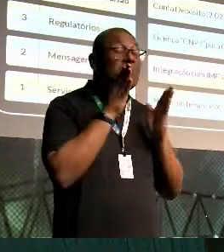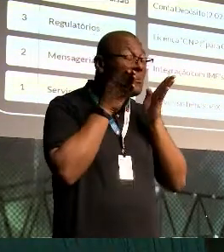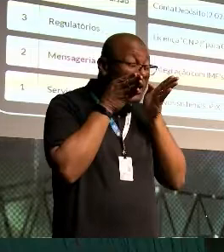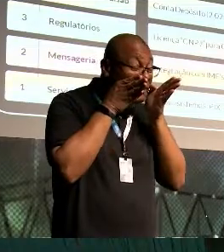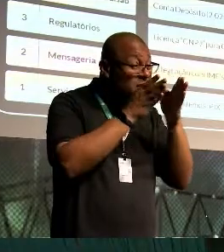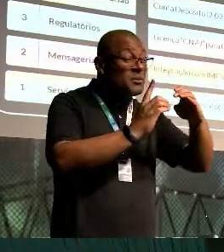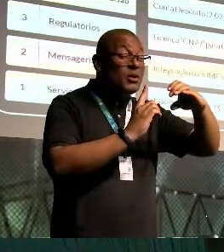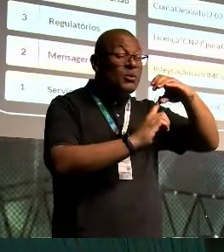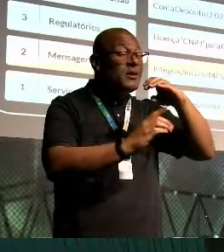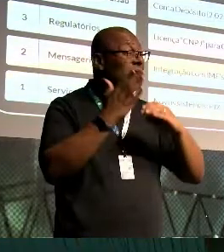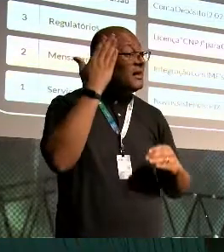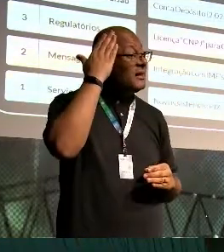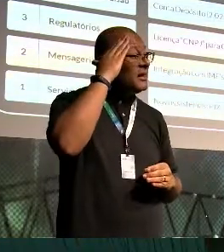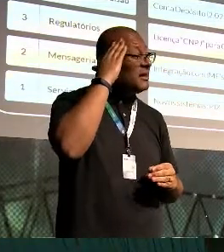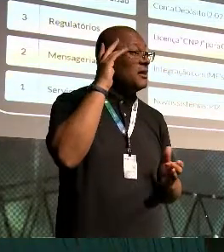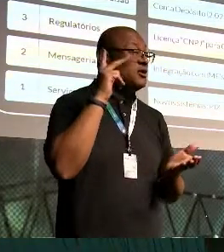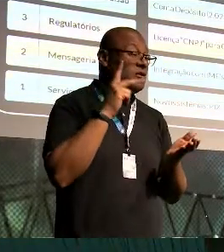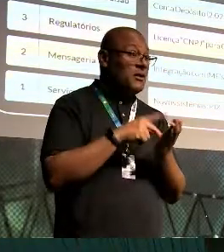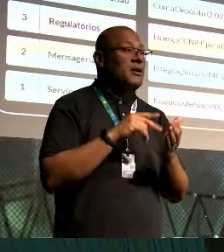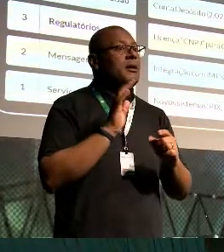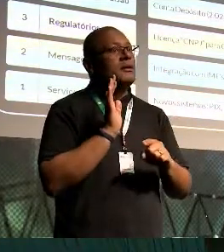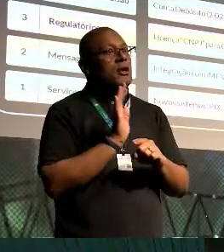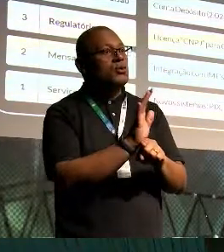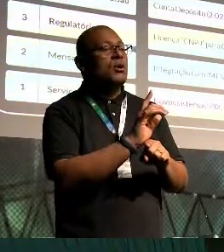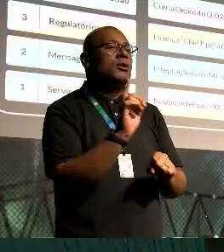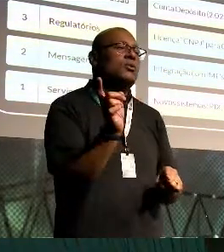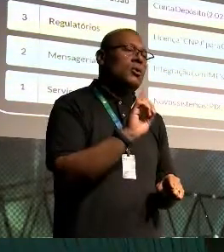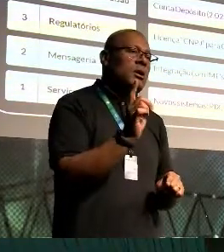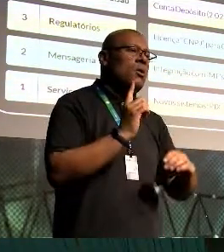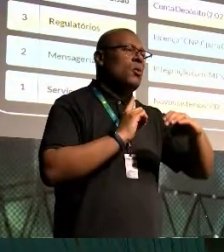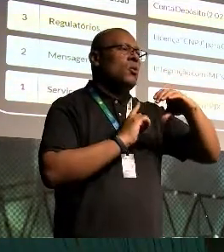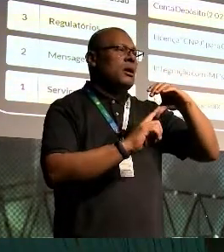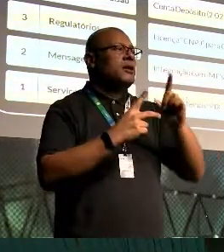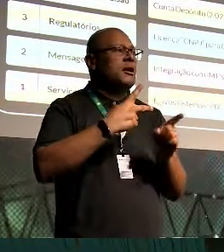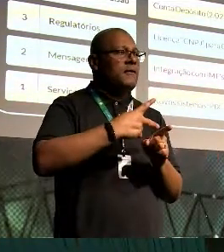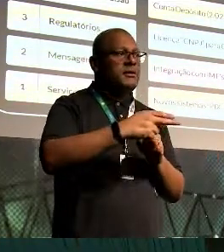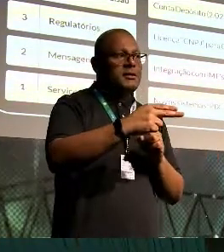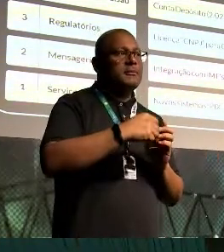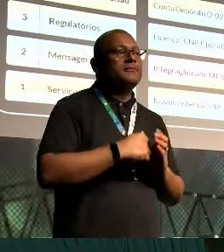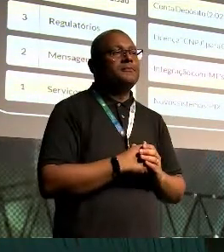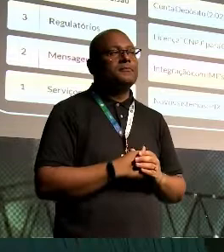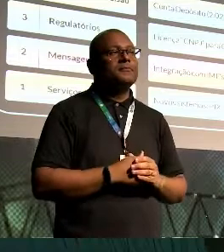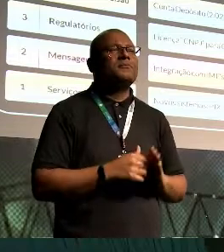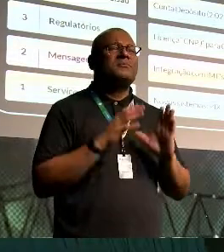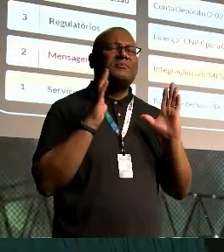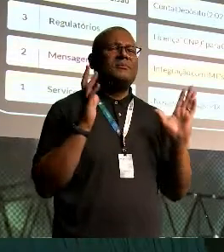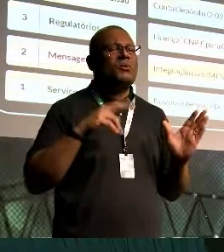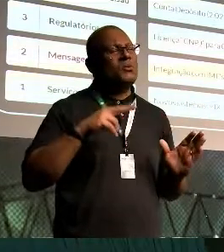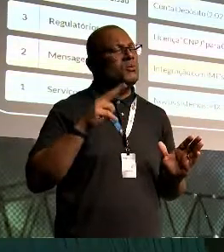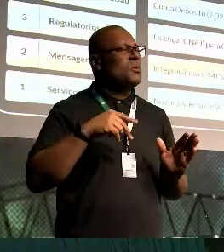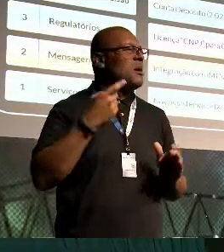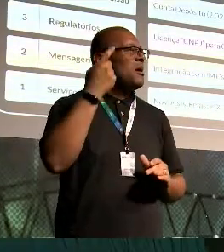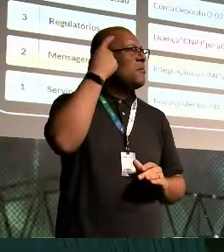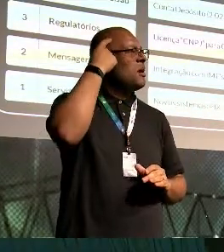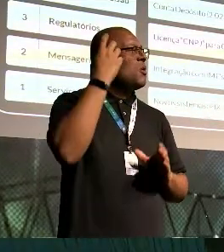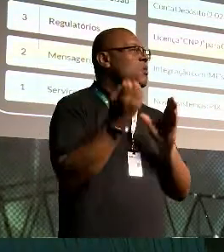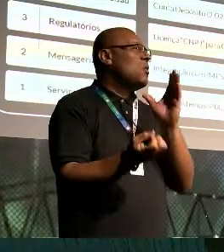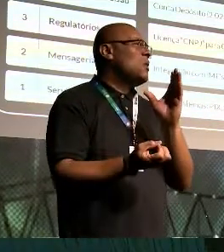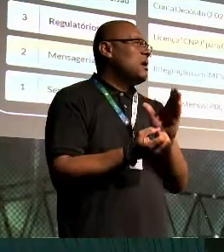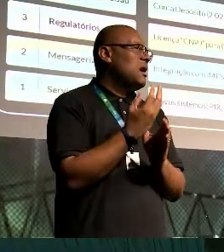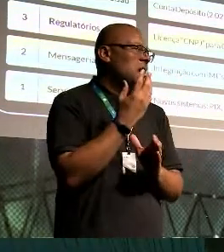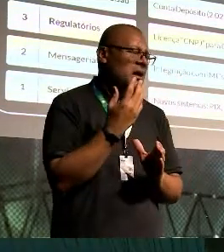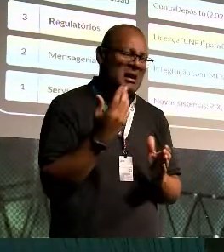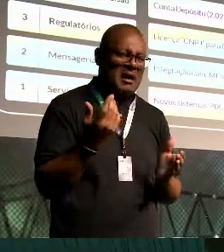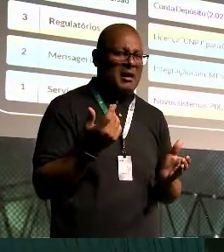de entendermos se de fato a gente está ajudando ou não nossos clientes a vencerem. A gente jamais quer construir uma